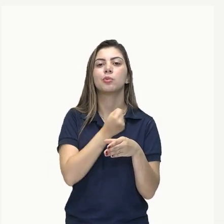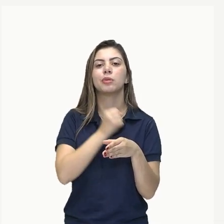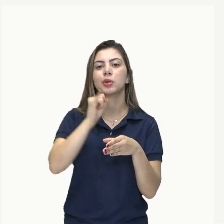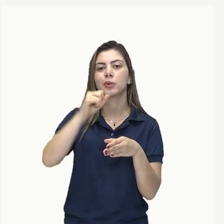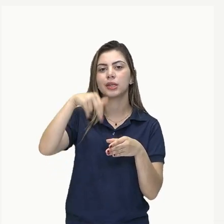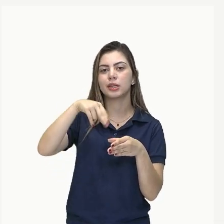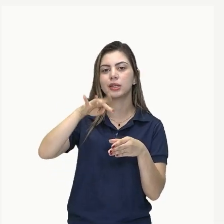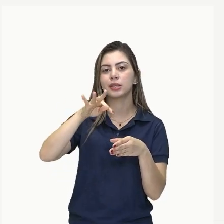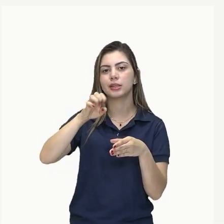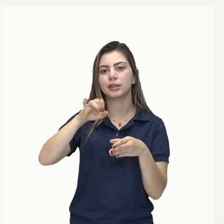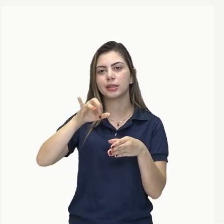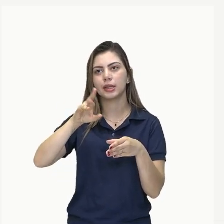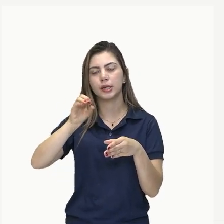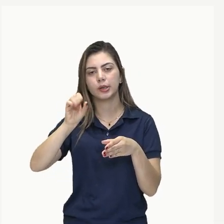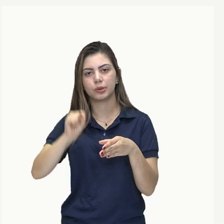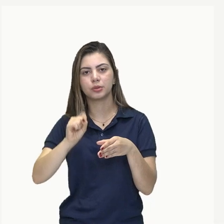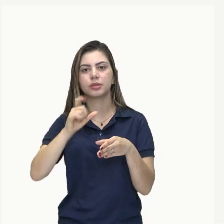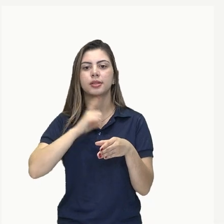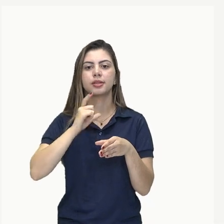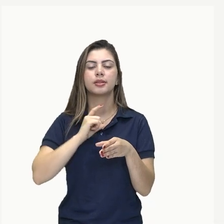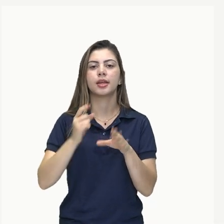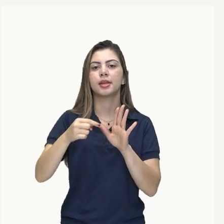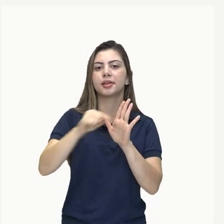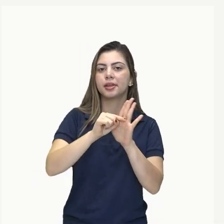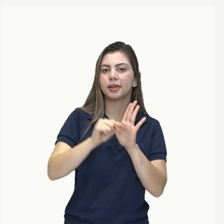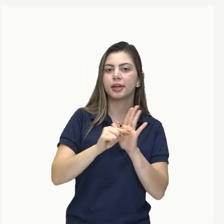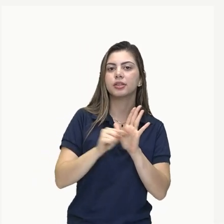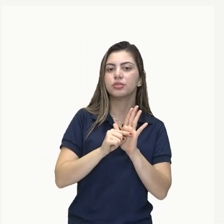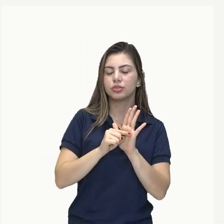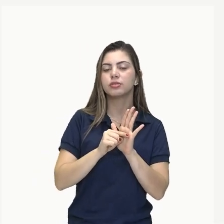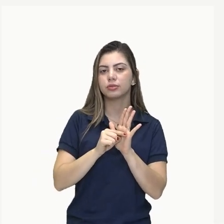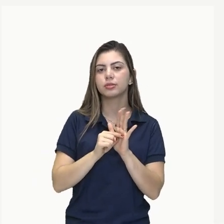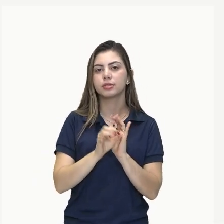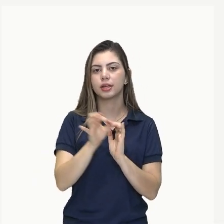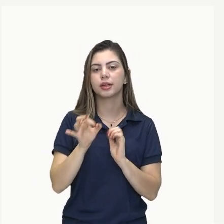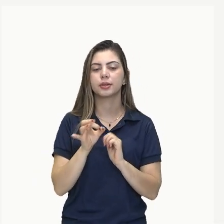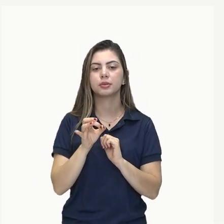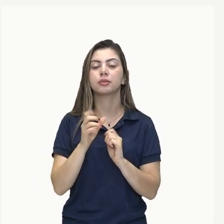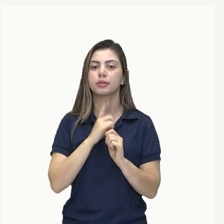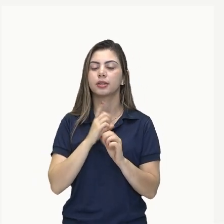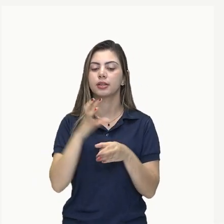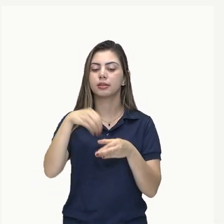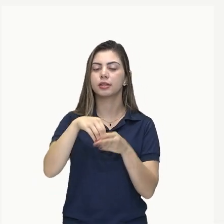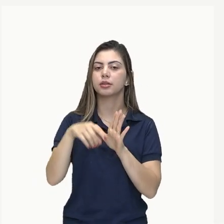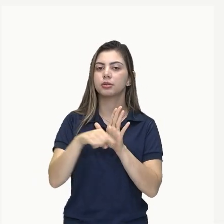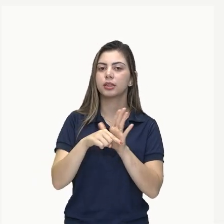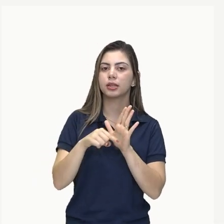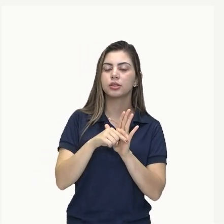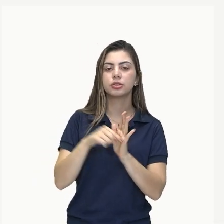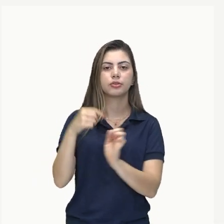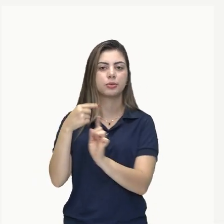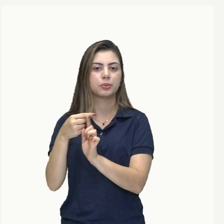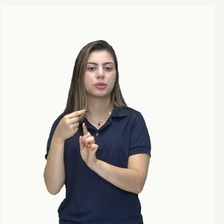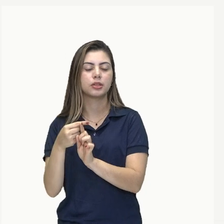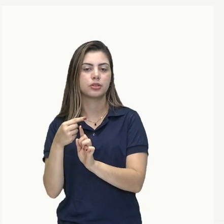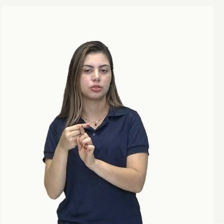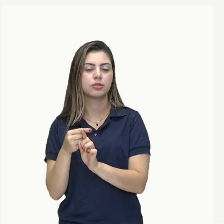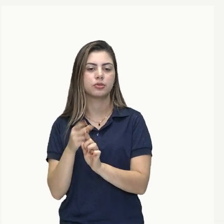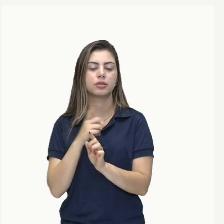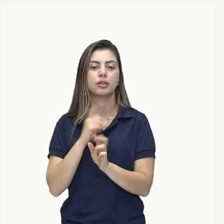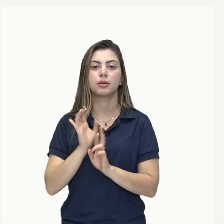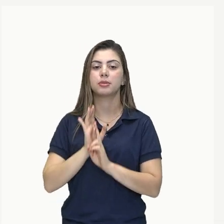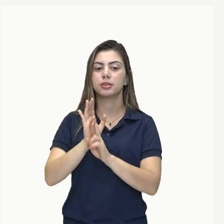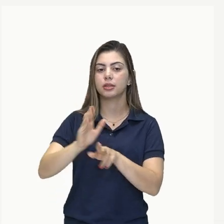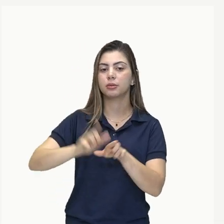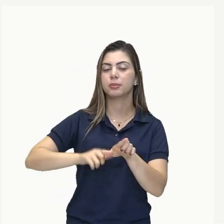né? Além do zero, né? Vamos ter, então, os números positivos, os negativos, né?